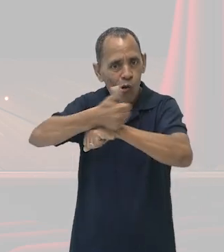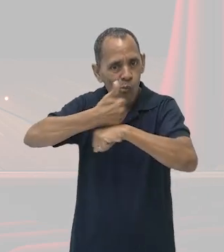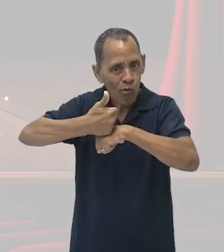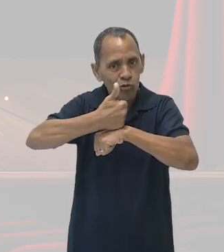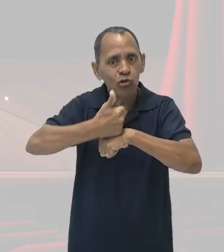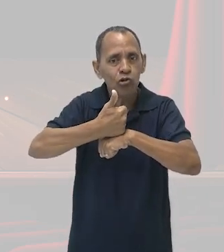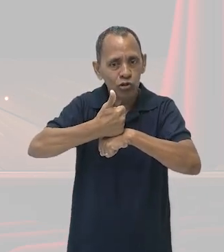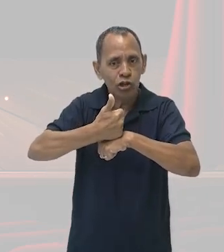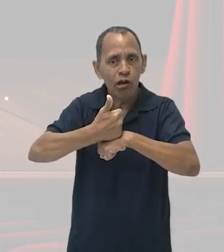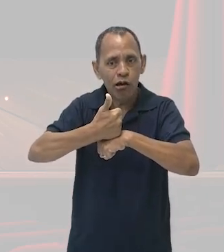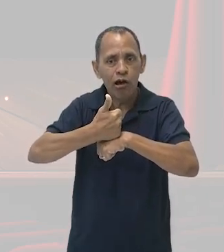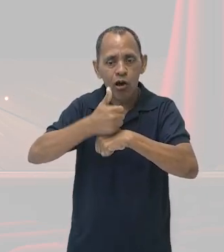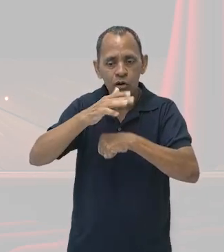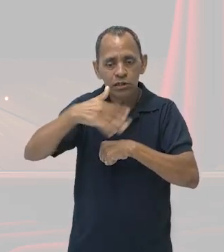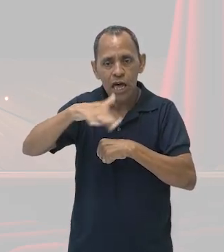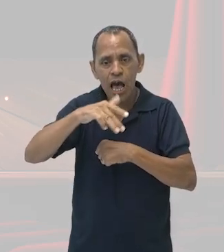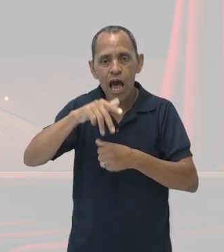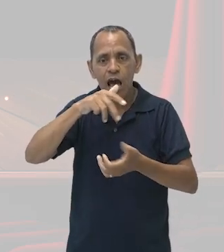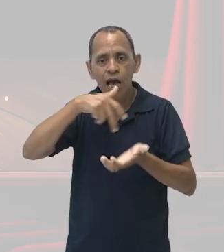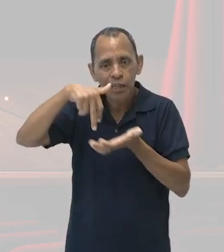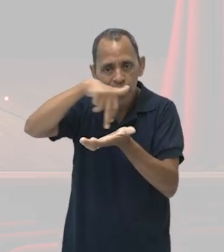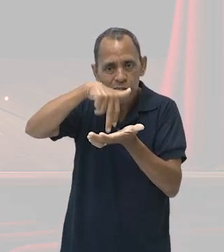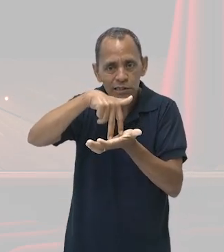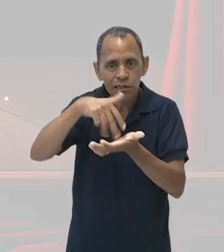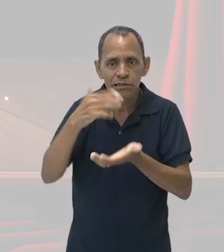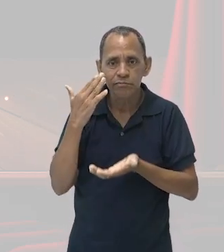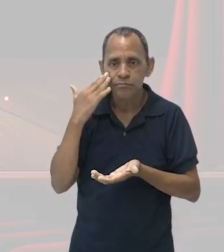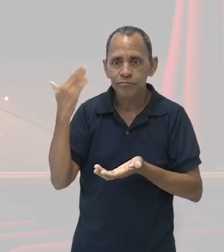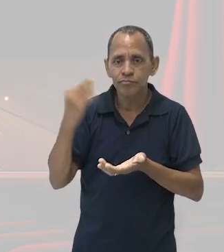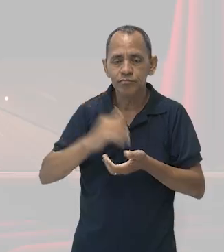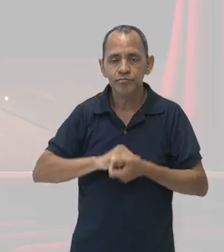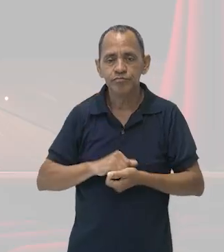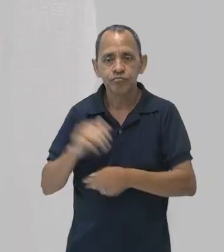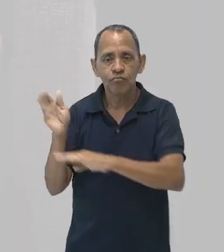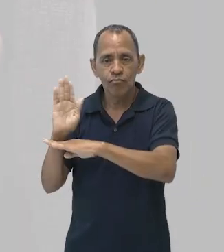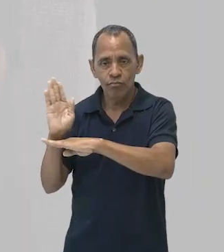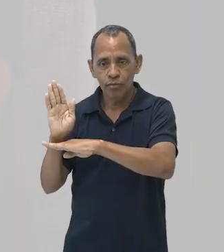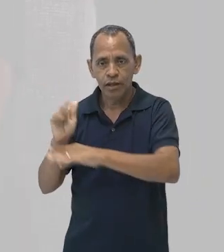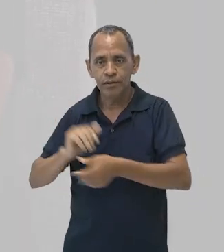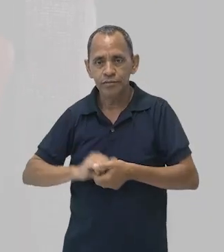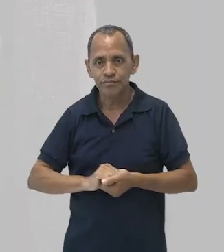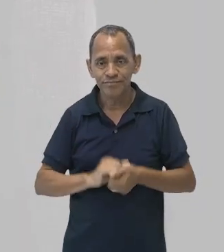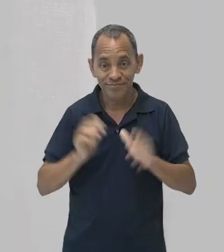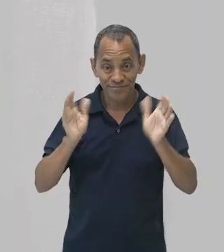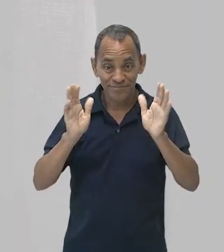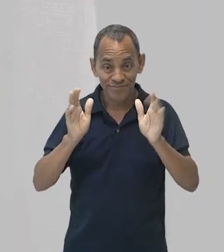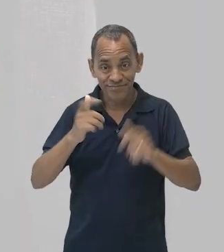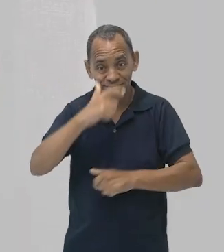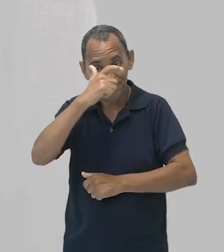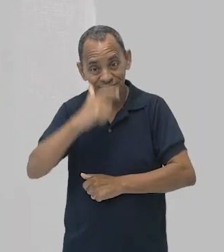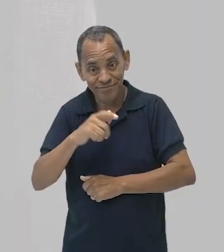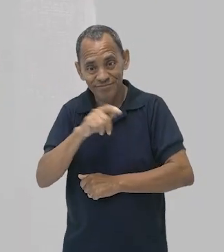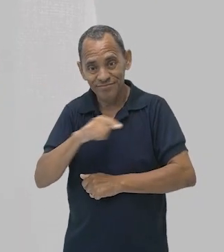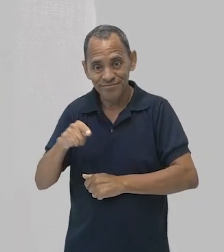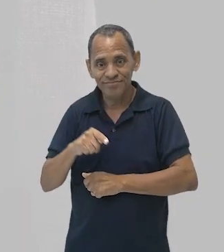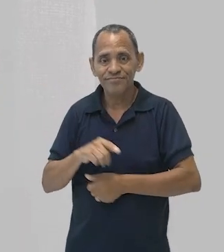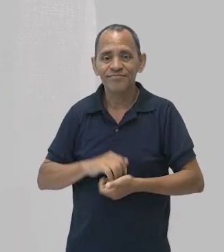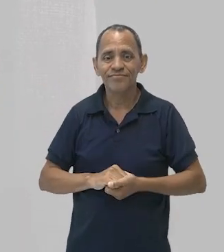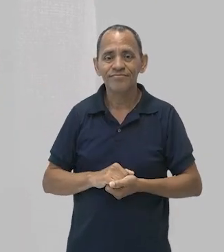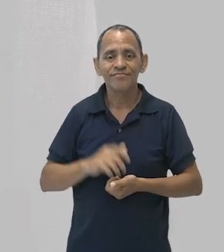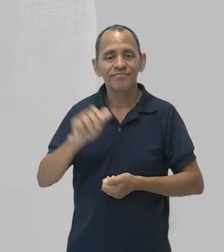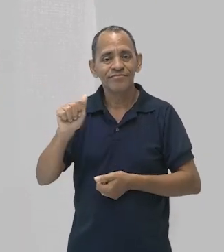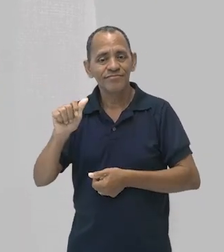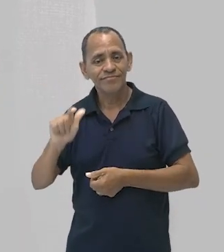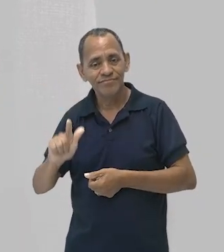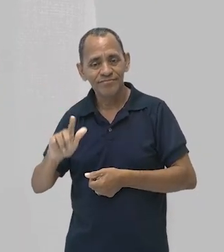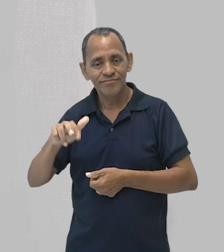um pouquinho da história dele para vocês. Observem o vídeo. Olá, sou Agno Encarnação. Eu